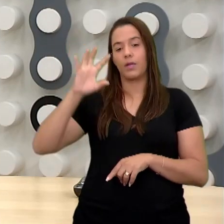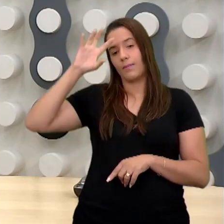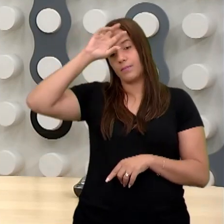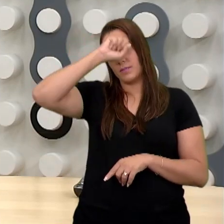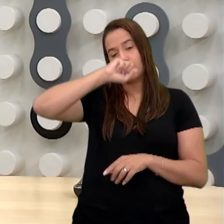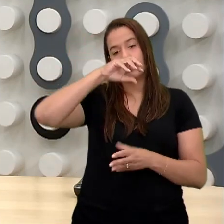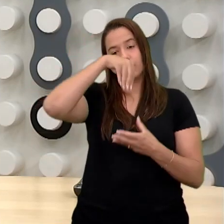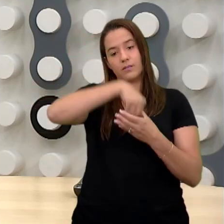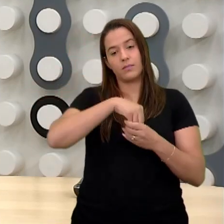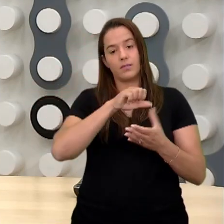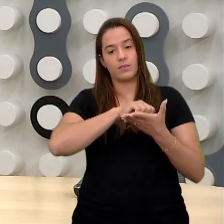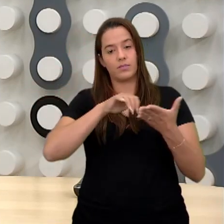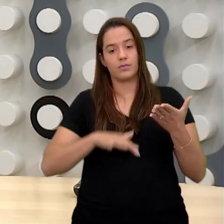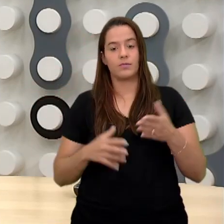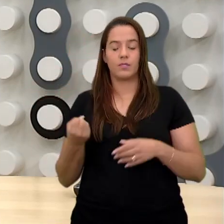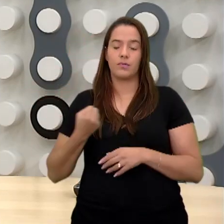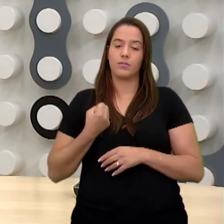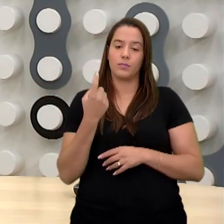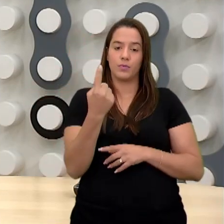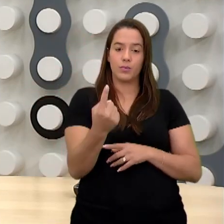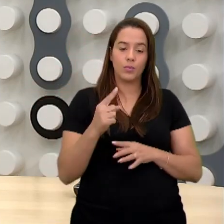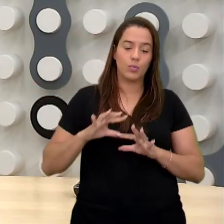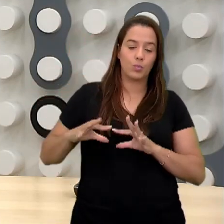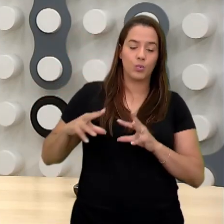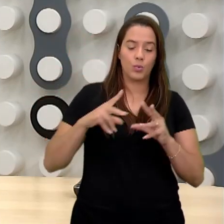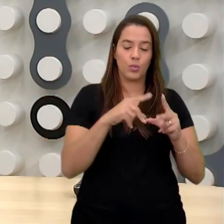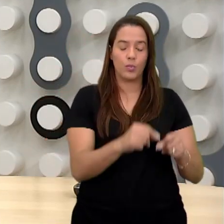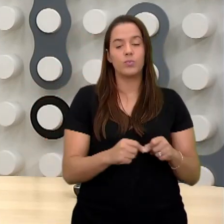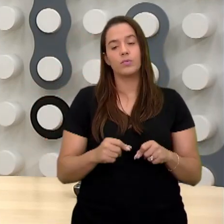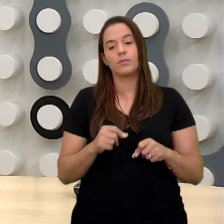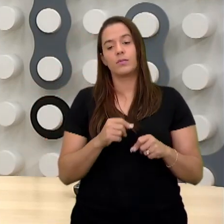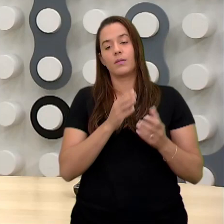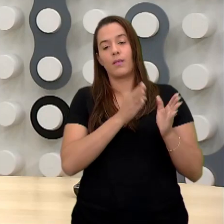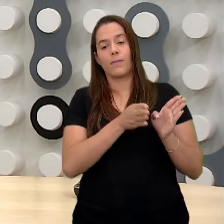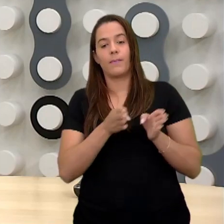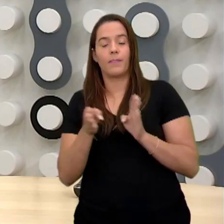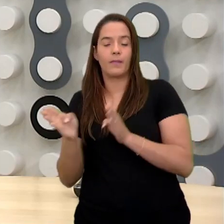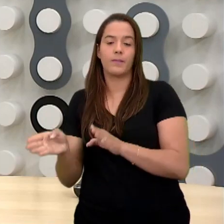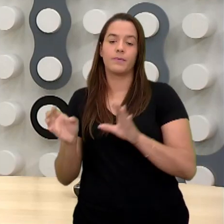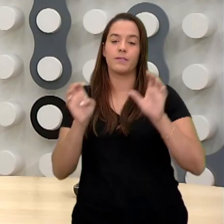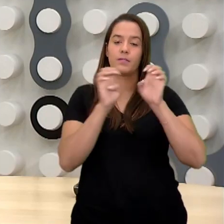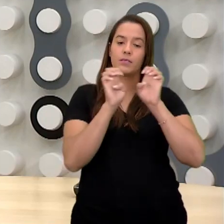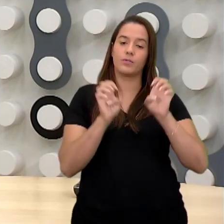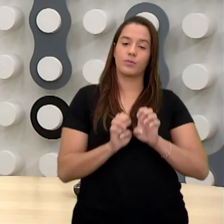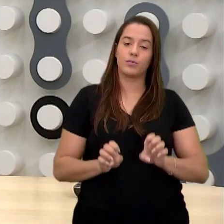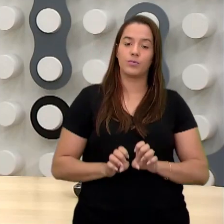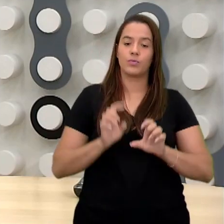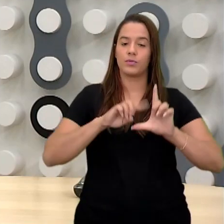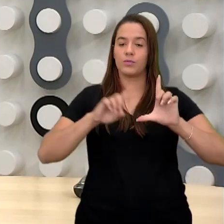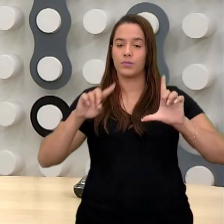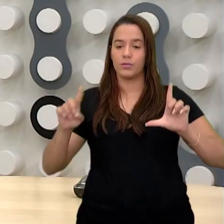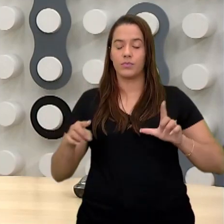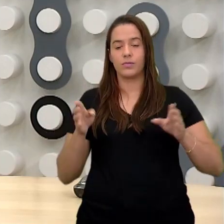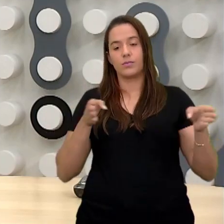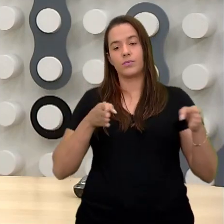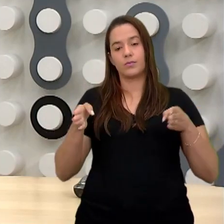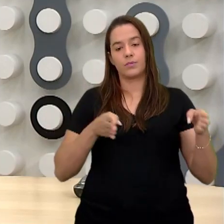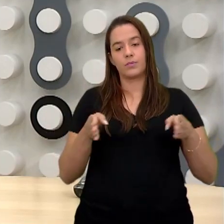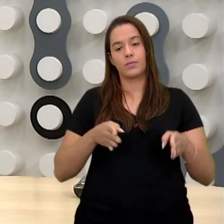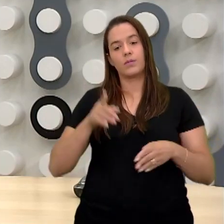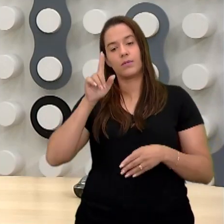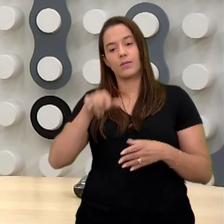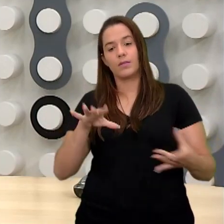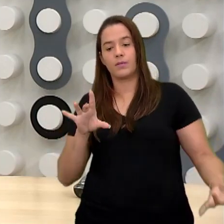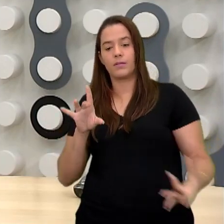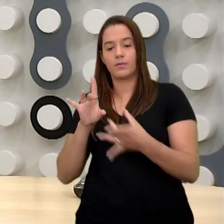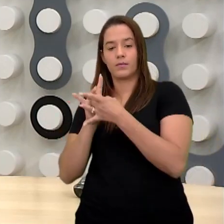dentro da atividade 1, né, toda essa formação aí da estrutura e da escala aí do tempo geológico, porque, né, é